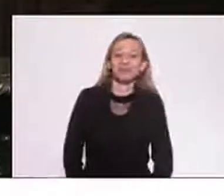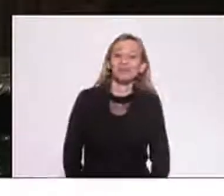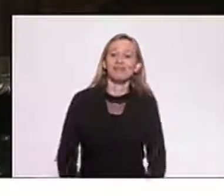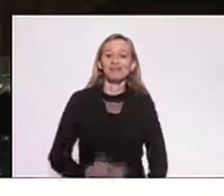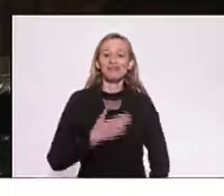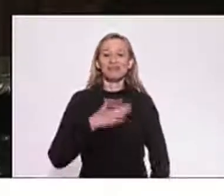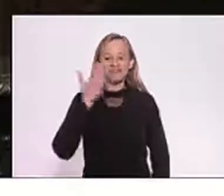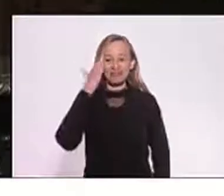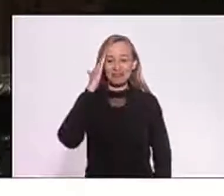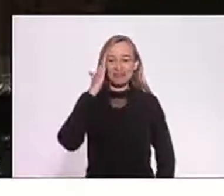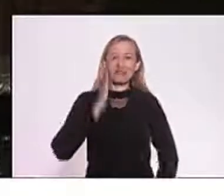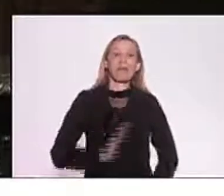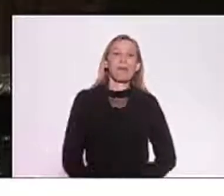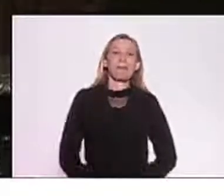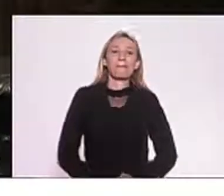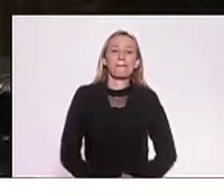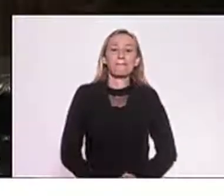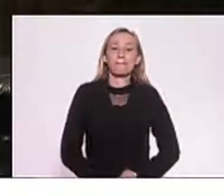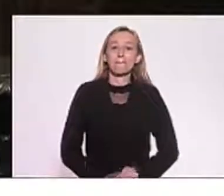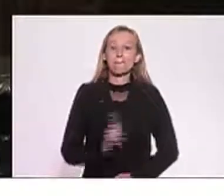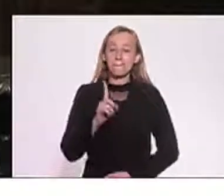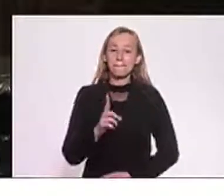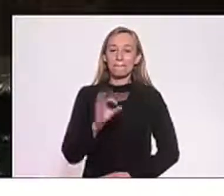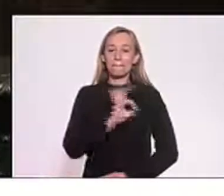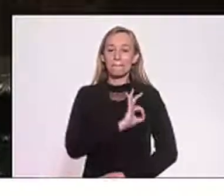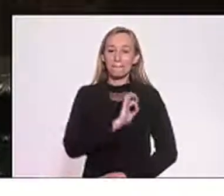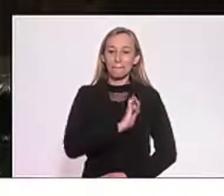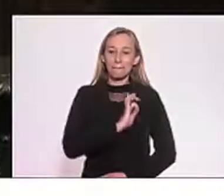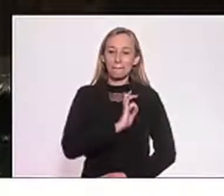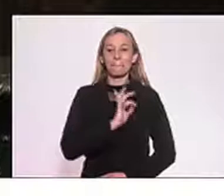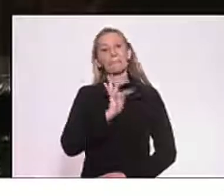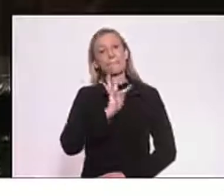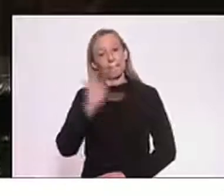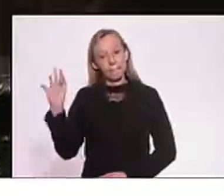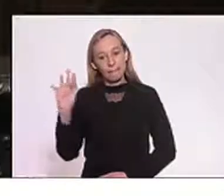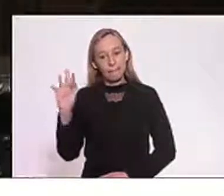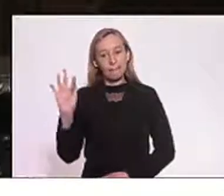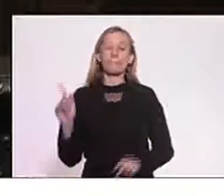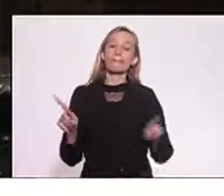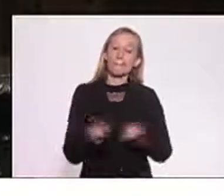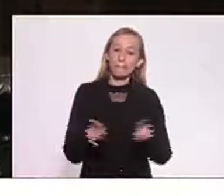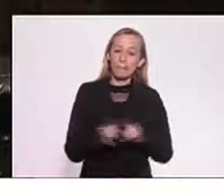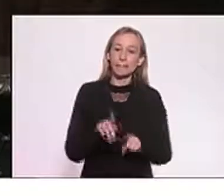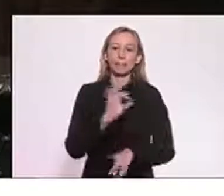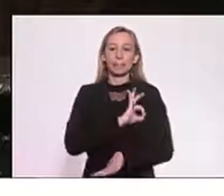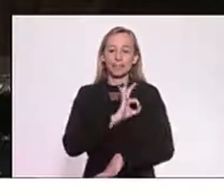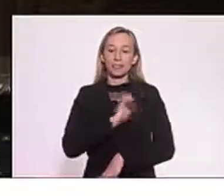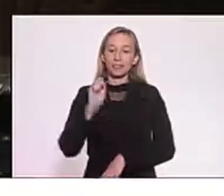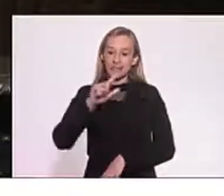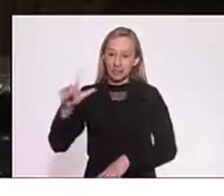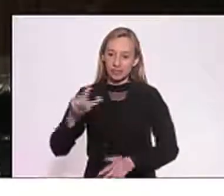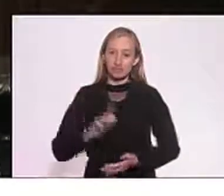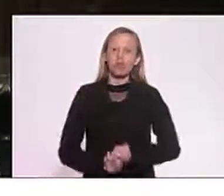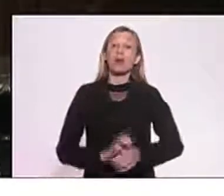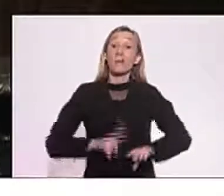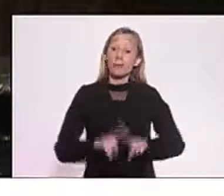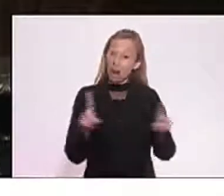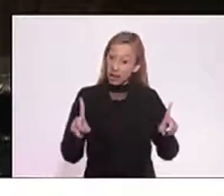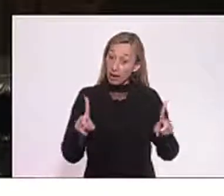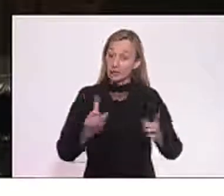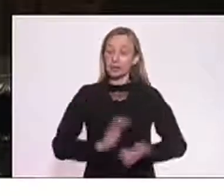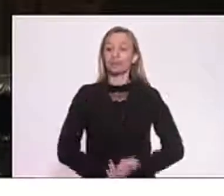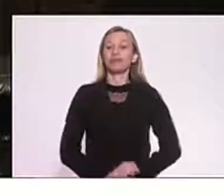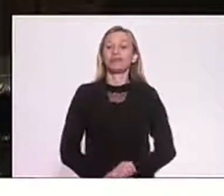cabe não a Polícia Federal e nem tampouco a Polícia Civil, mas